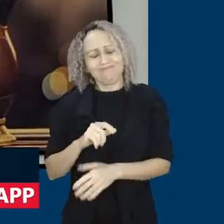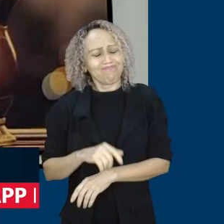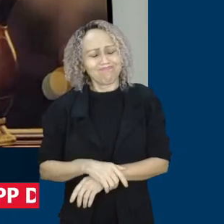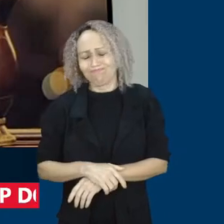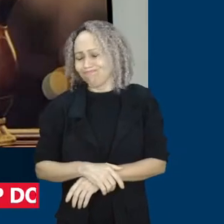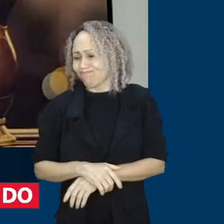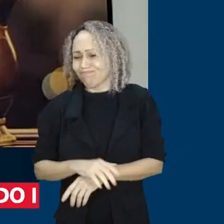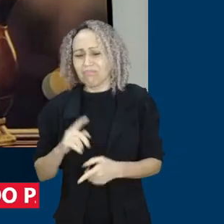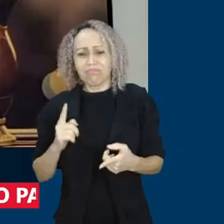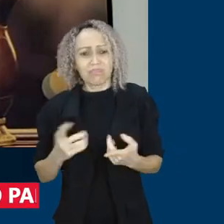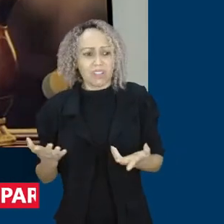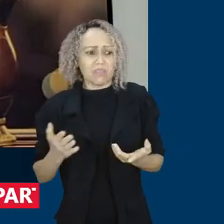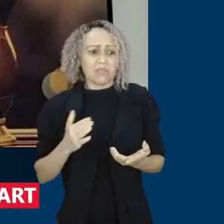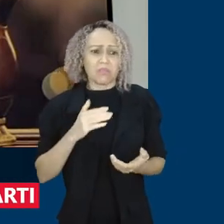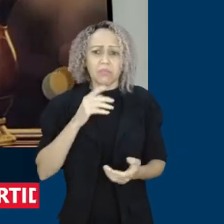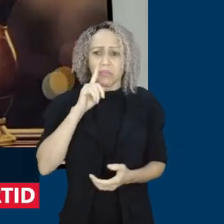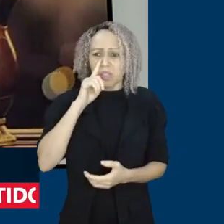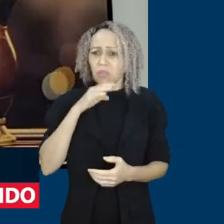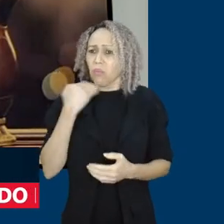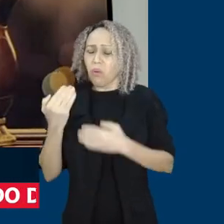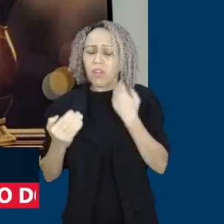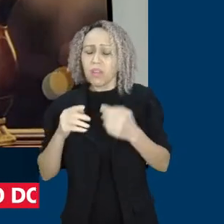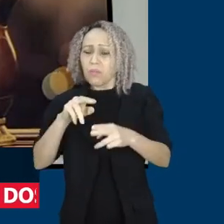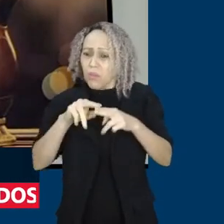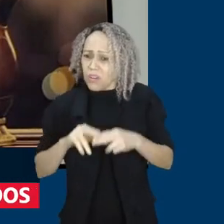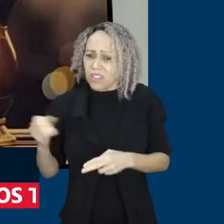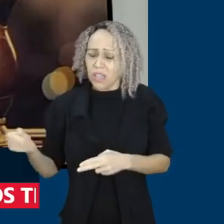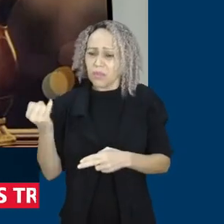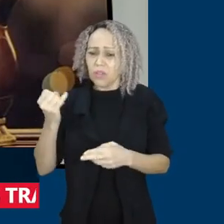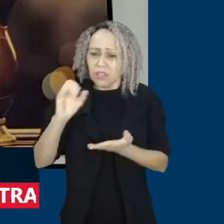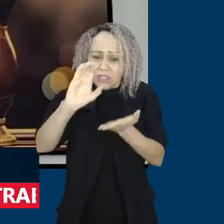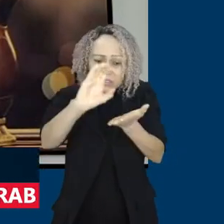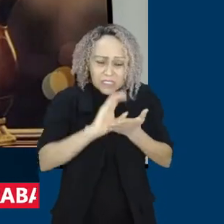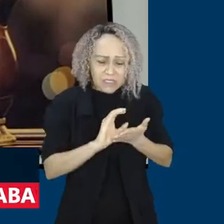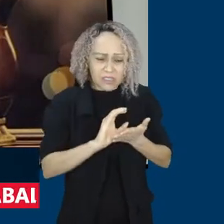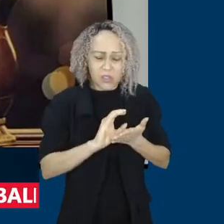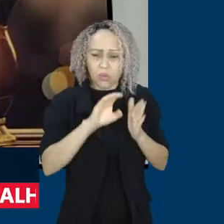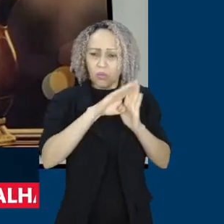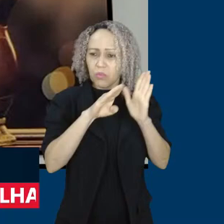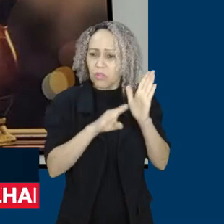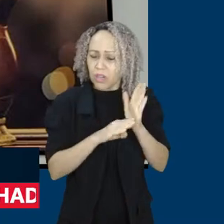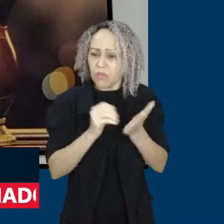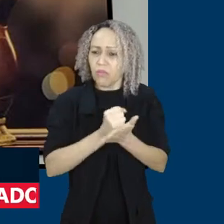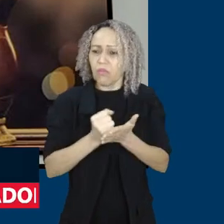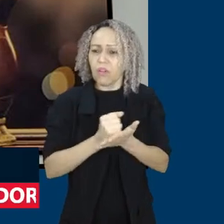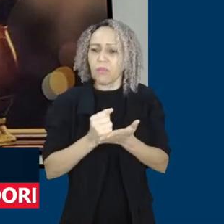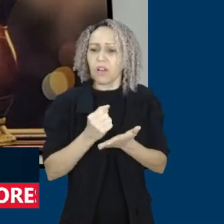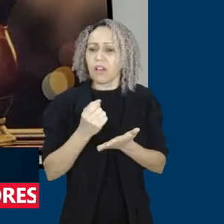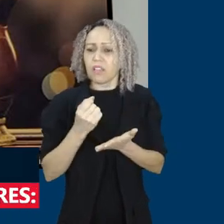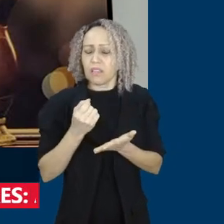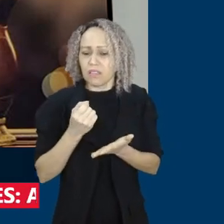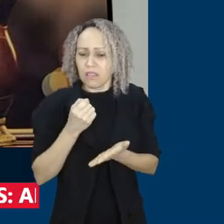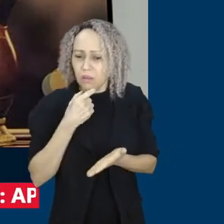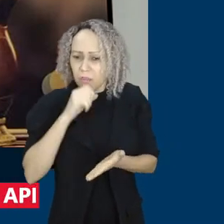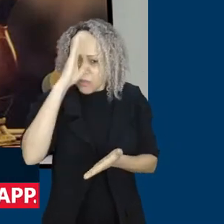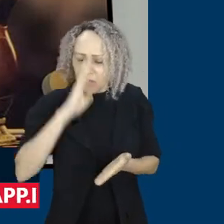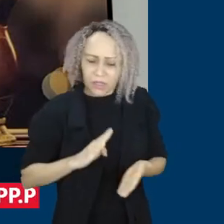fundamental que volte rapidamente o investimento no programa Farmácia Popular